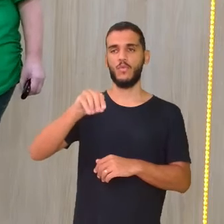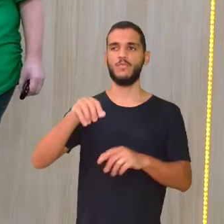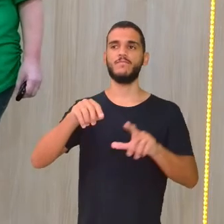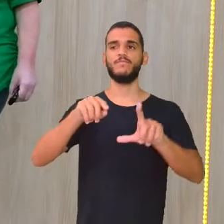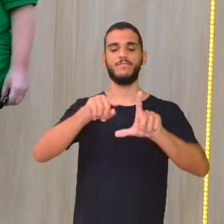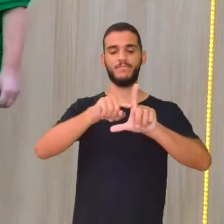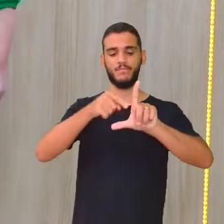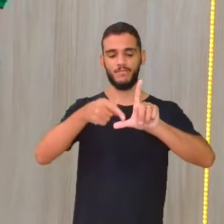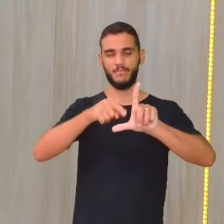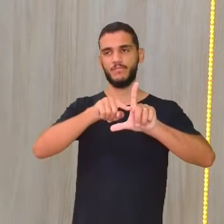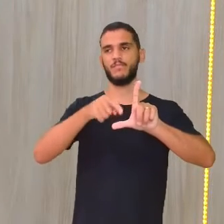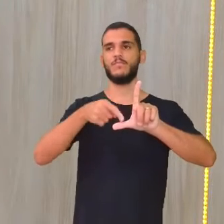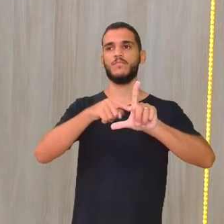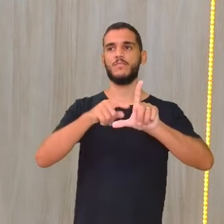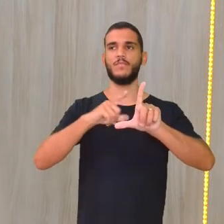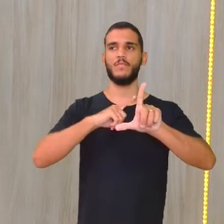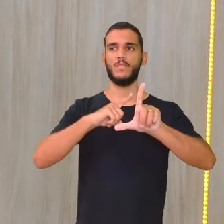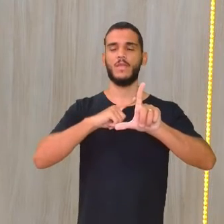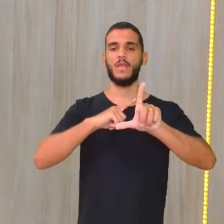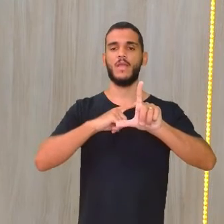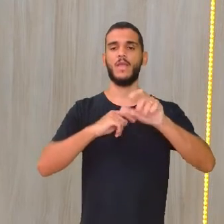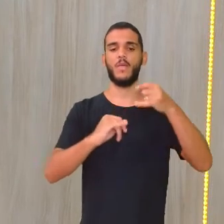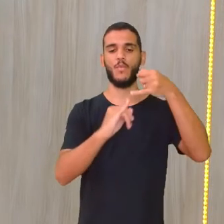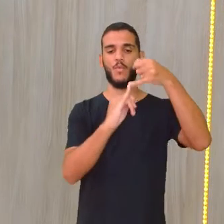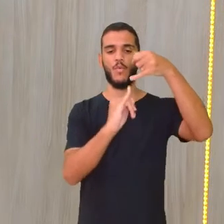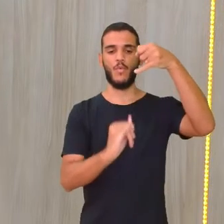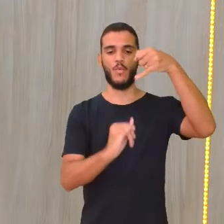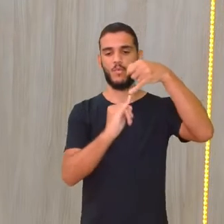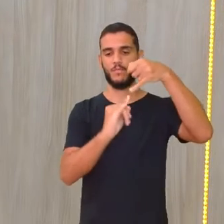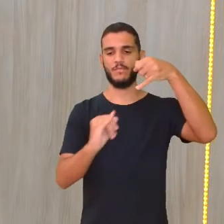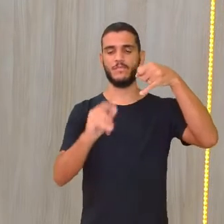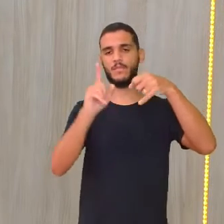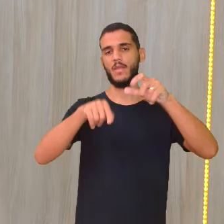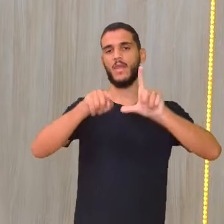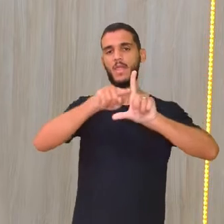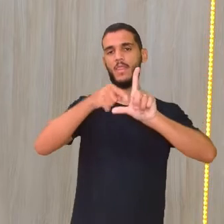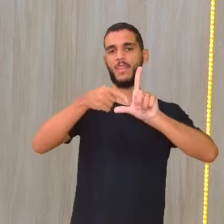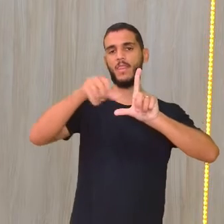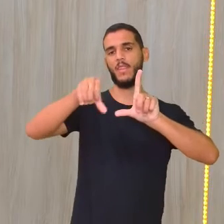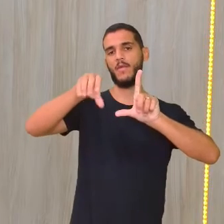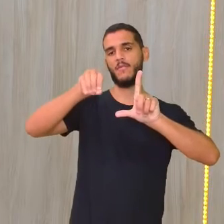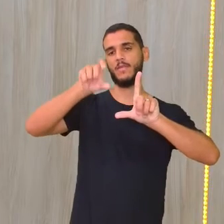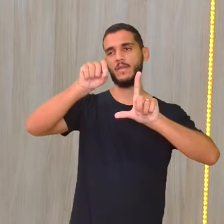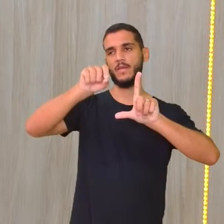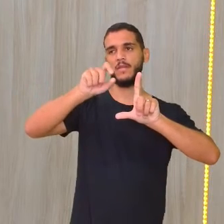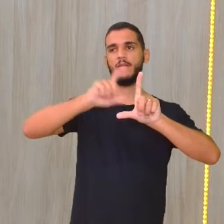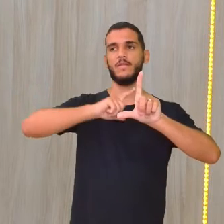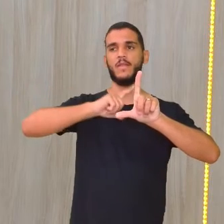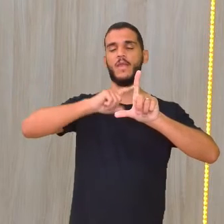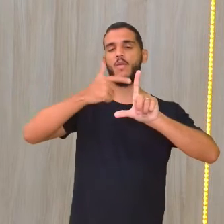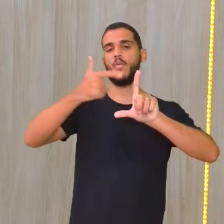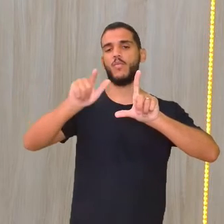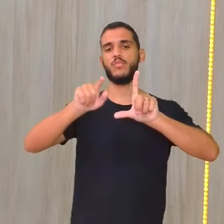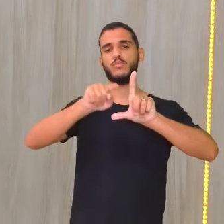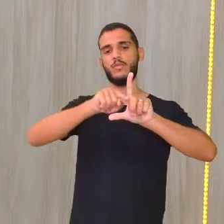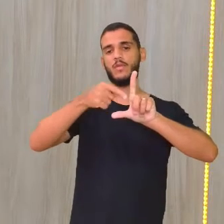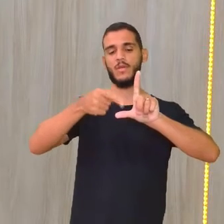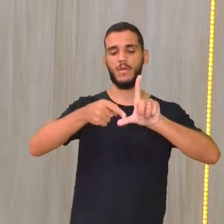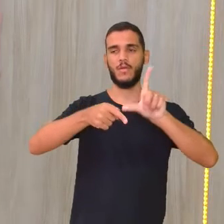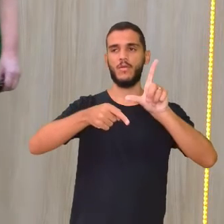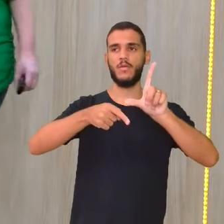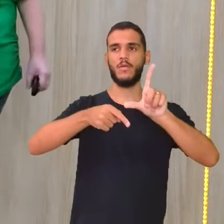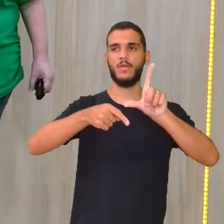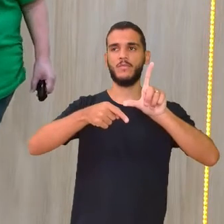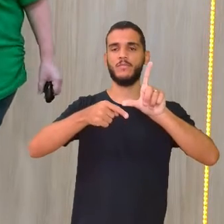linha mostrando que é uma linha de 90 graus. Eu usei essa linha mostrando que tem um ângulo que passa